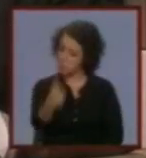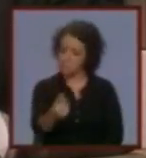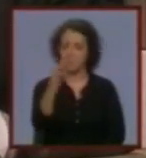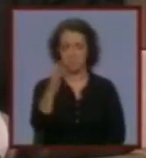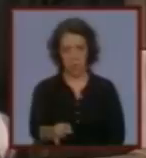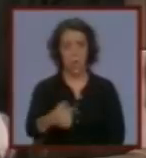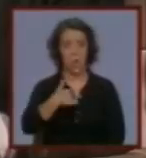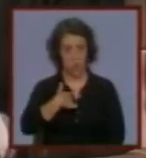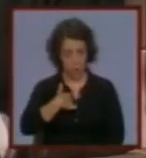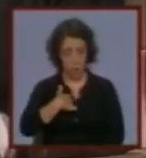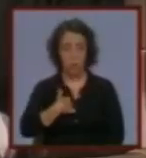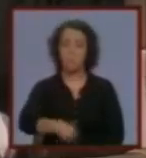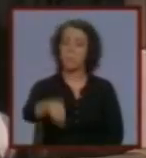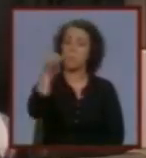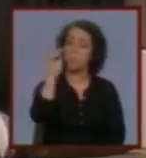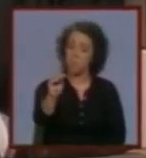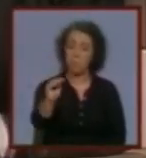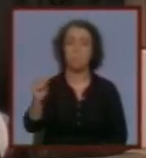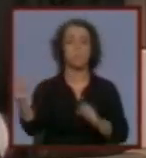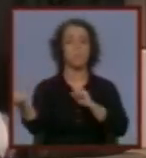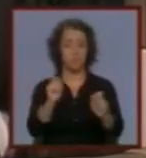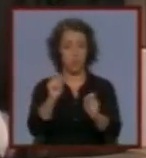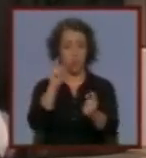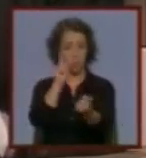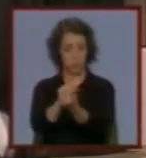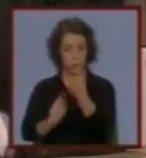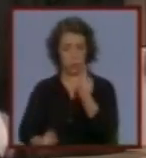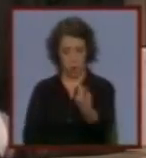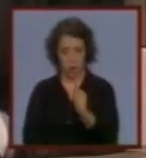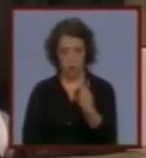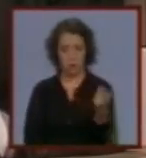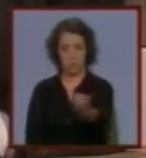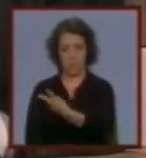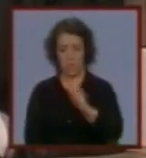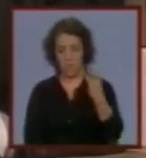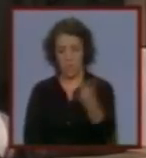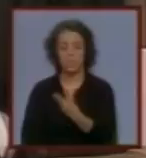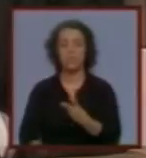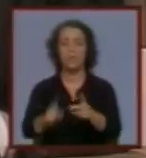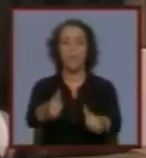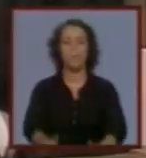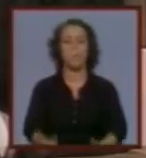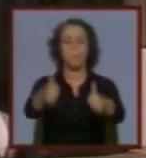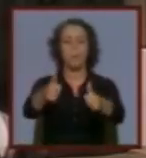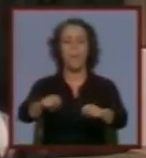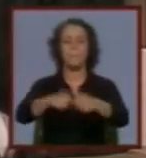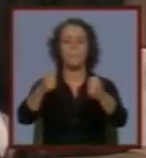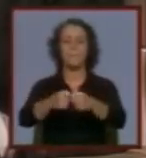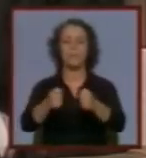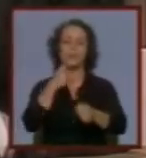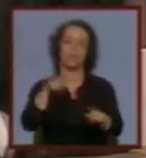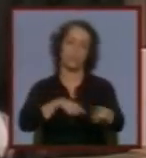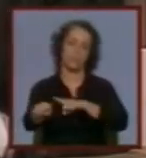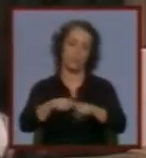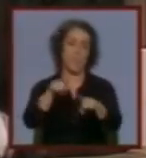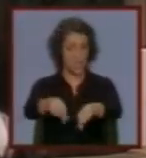essa proposta em devido tempo em discutir a dois ou três com os principais líderes dos principais partidos